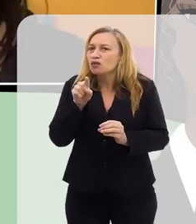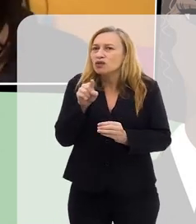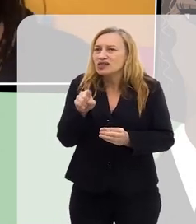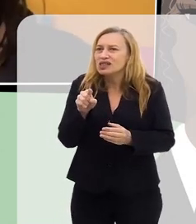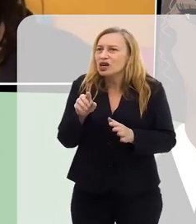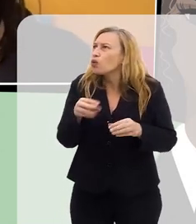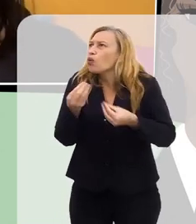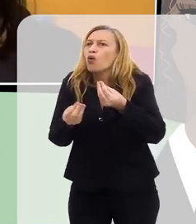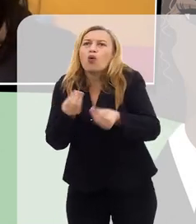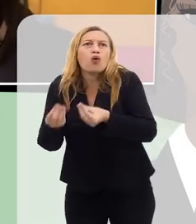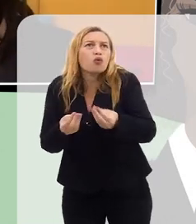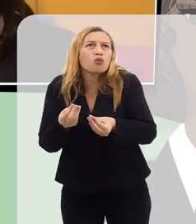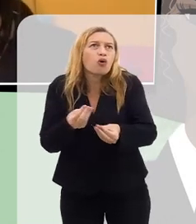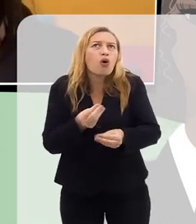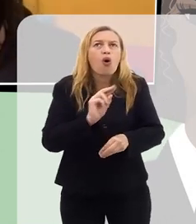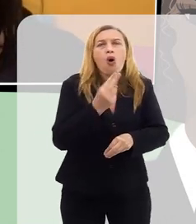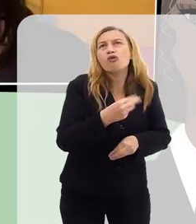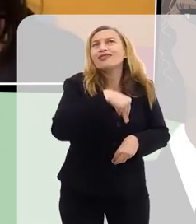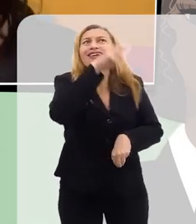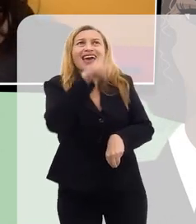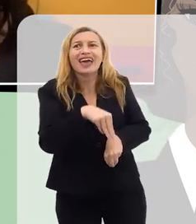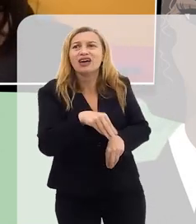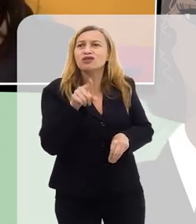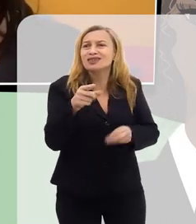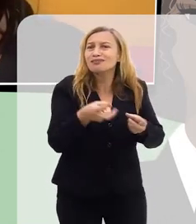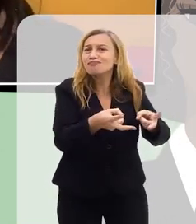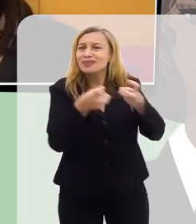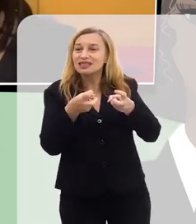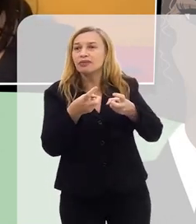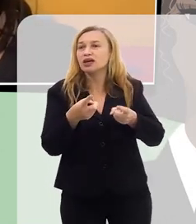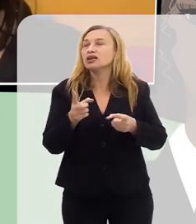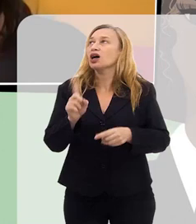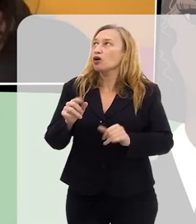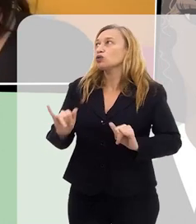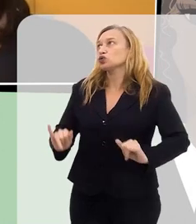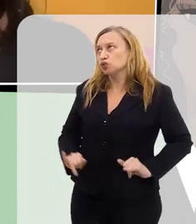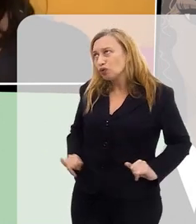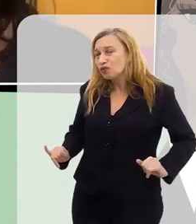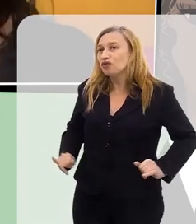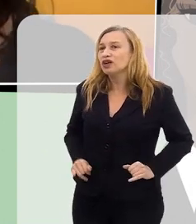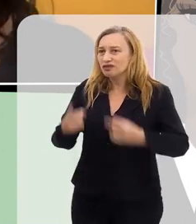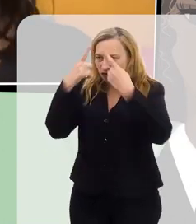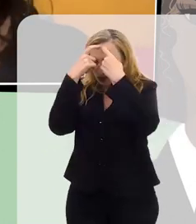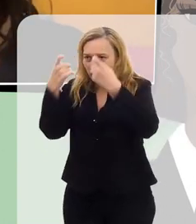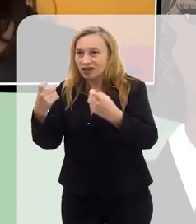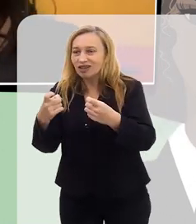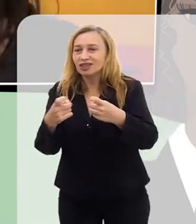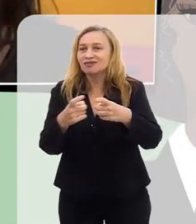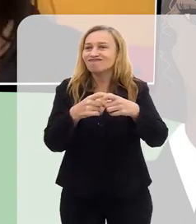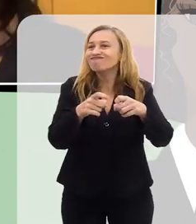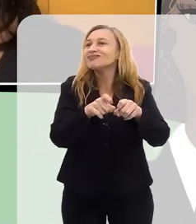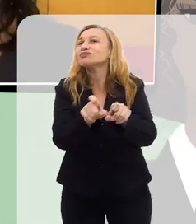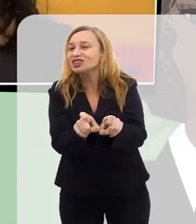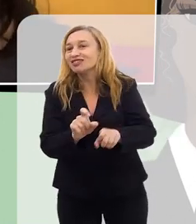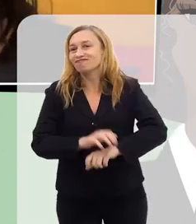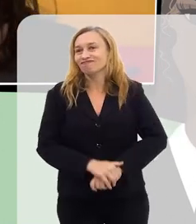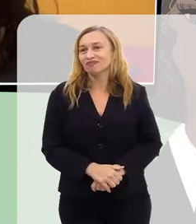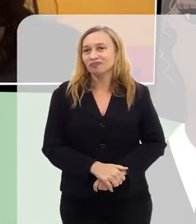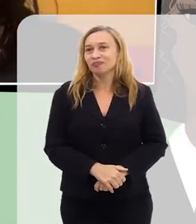de quando, ou como, ou quem, você percebeu, não, eu sofri uma violência